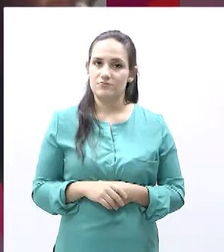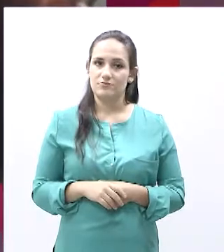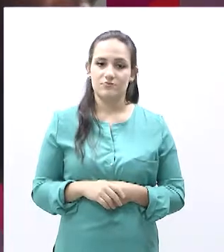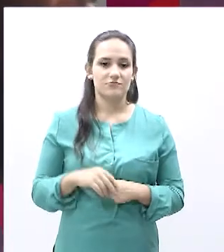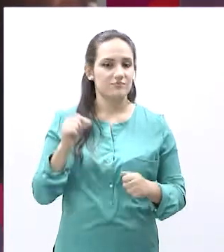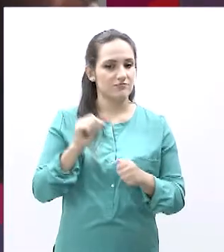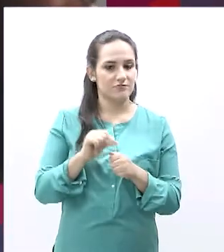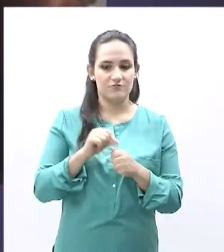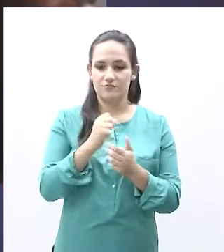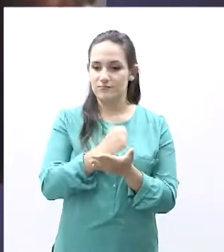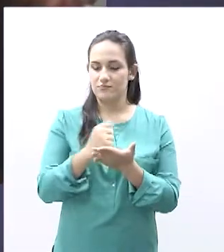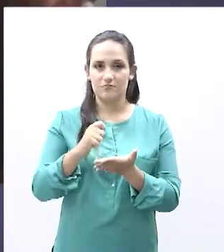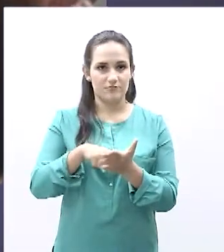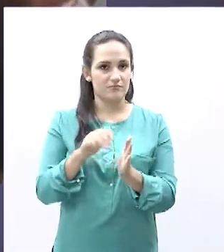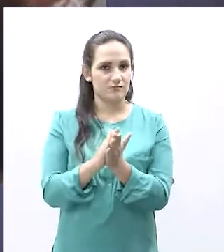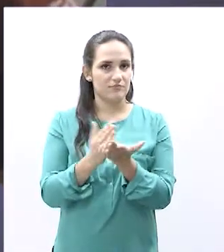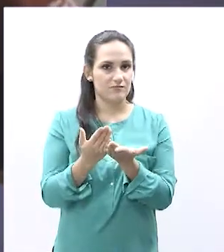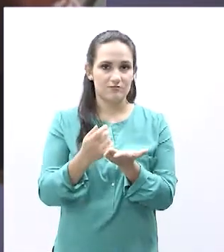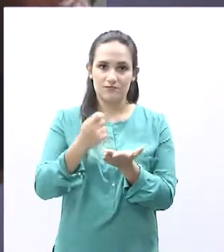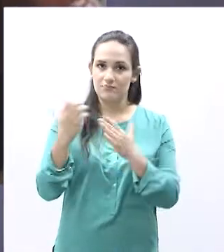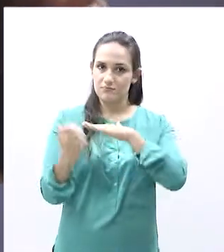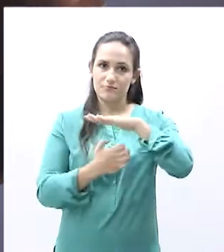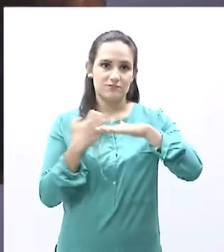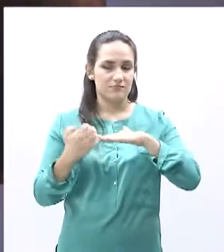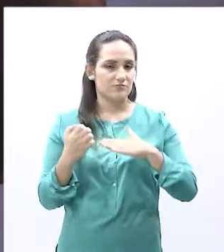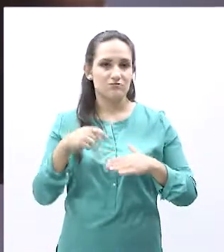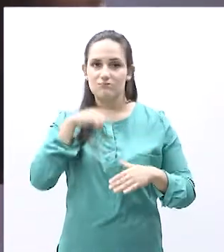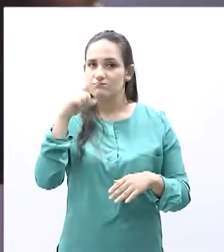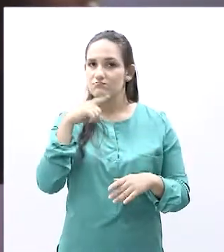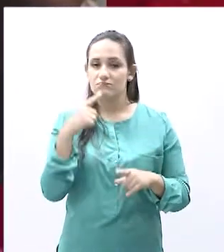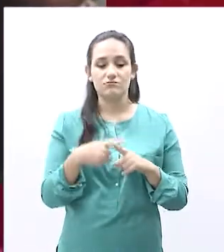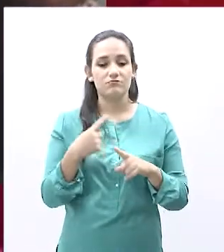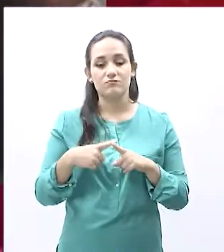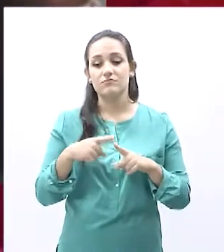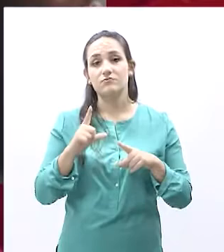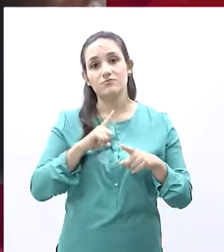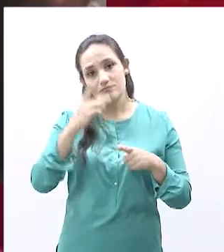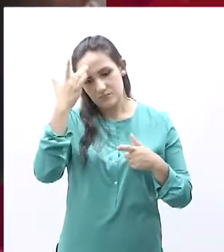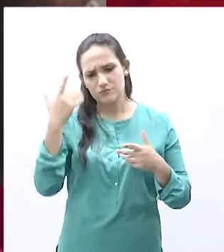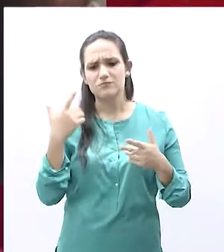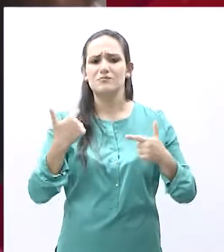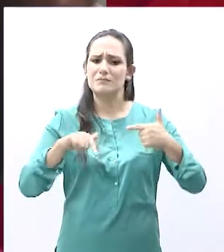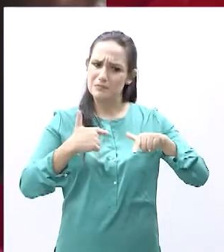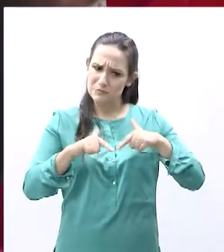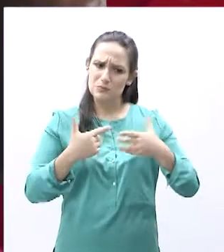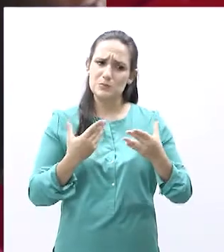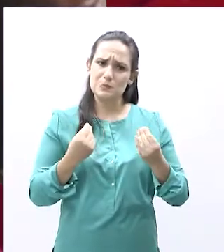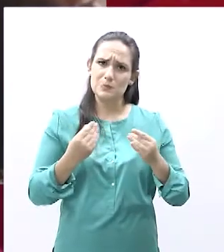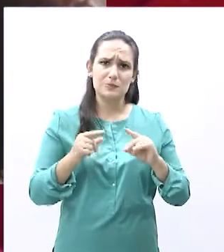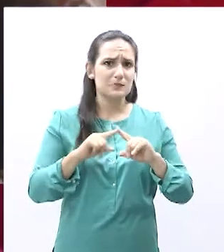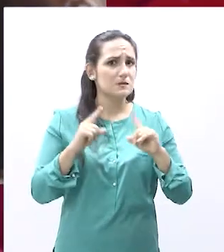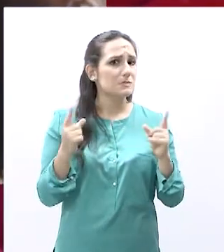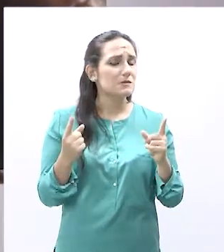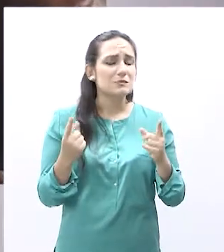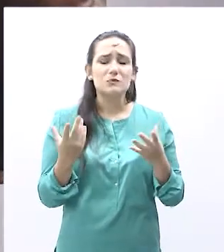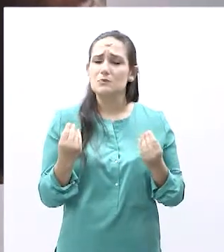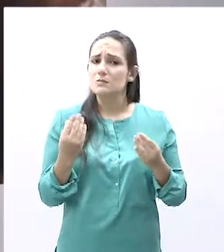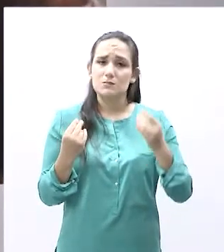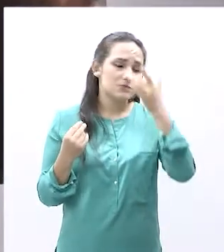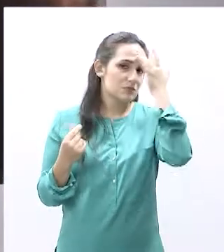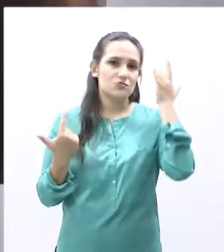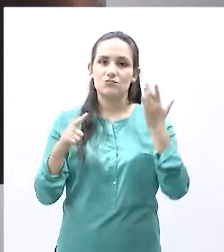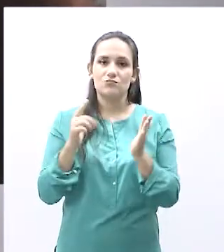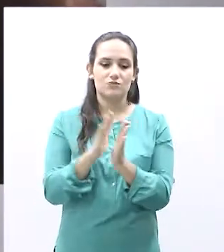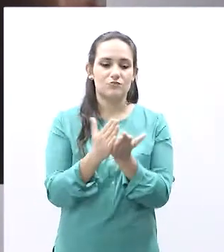formalização dos seus contratos em carteira de trabalho. Elas trabalham, o brasileiro trabalha e trabalha muito, só que